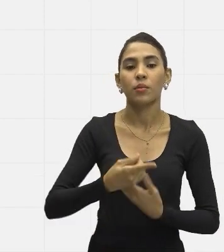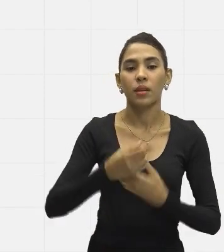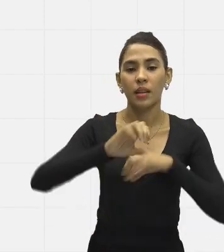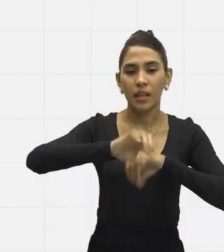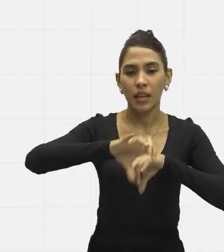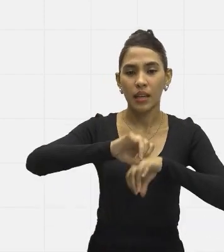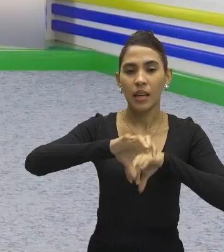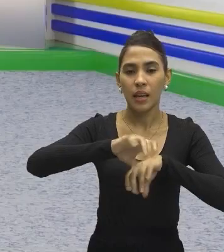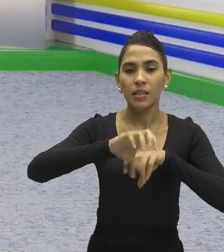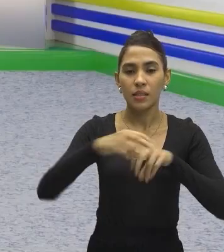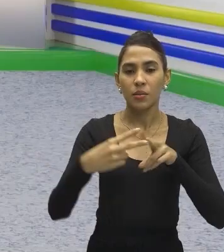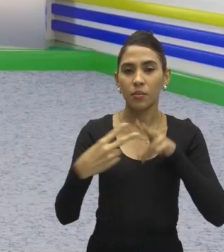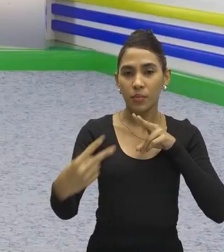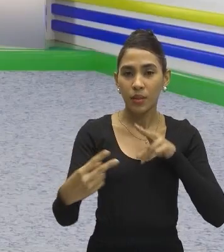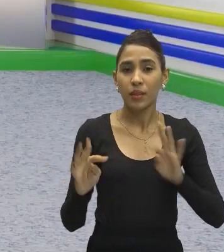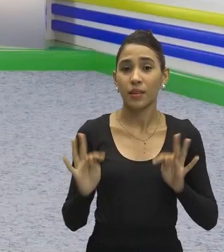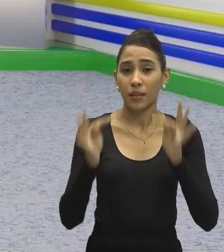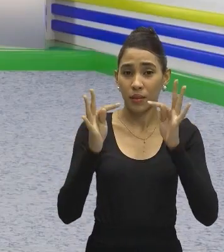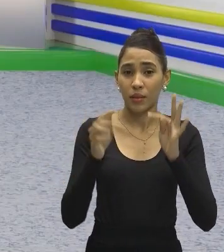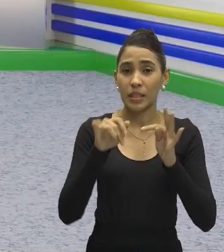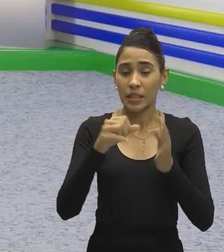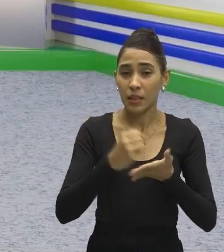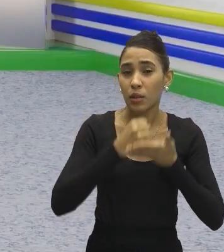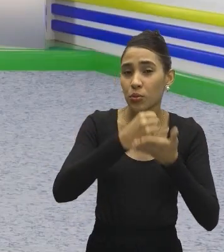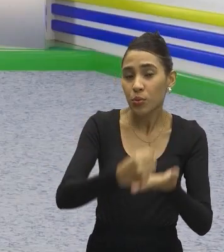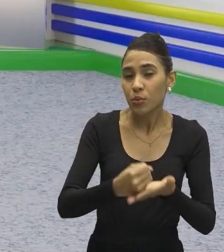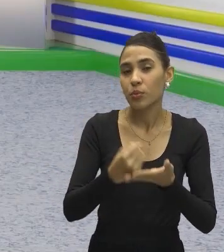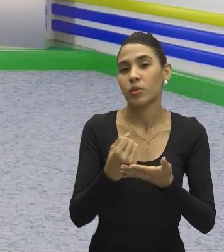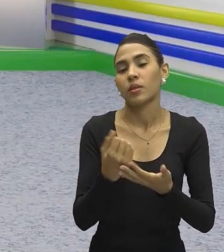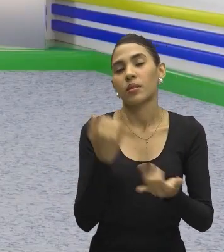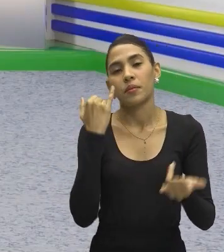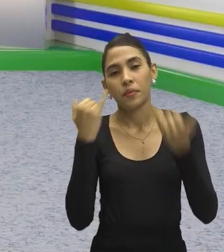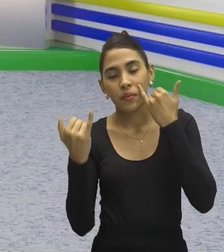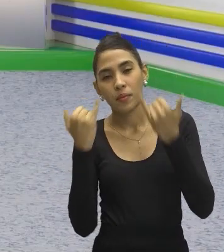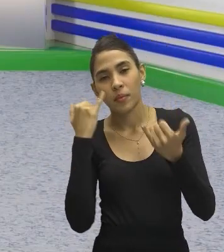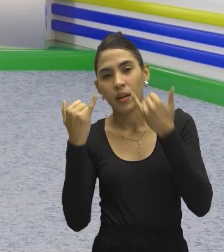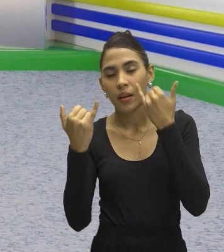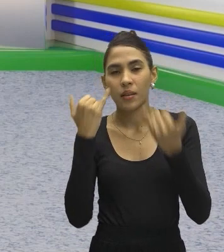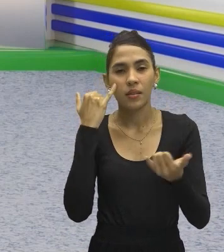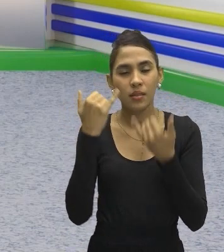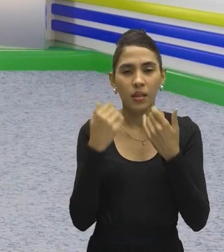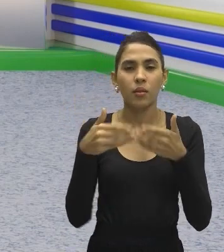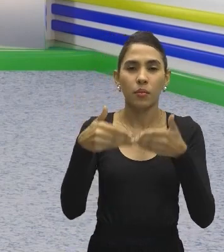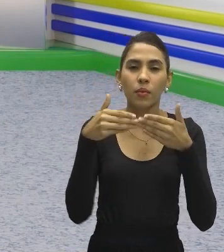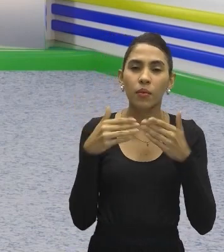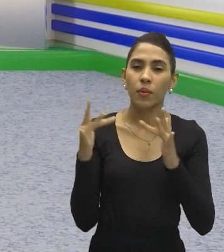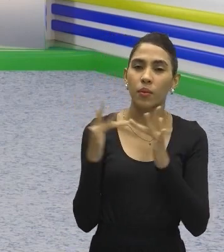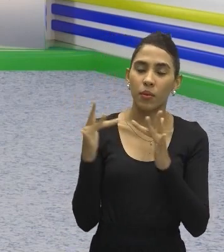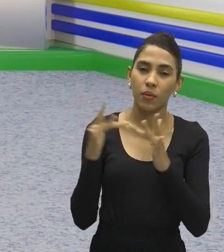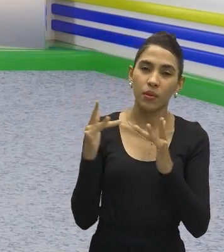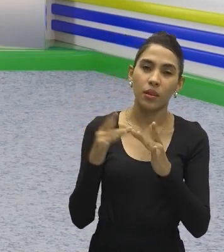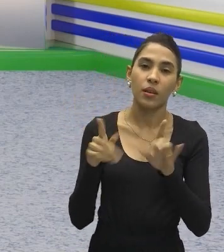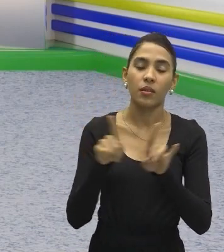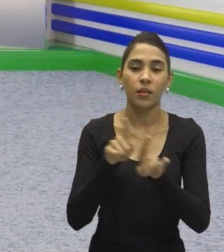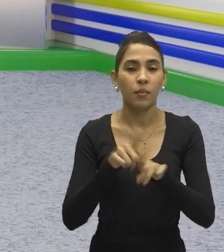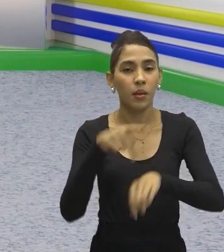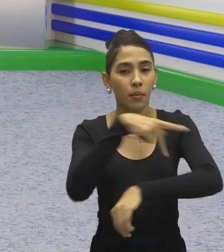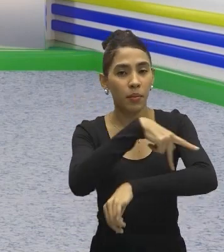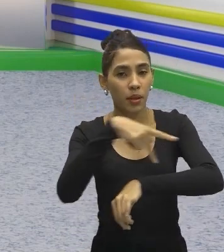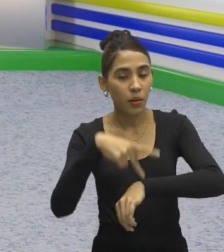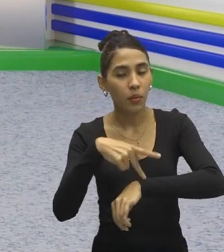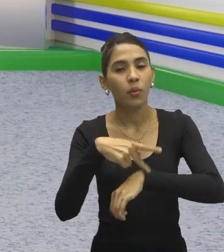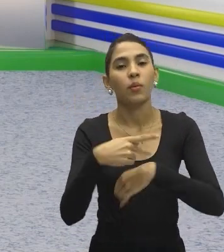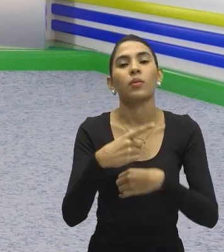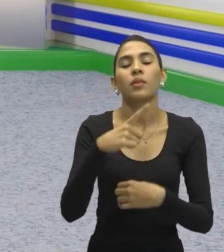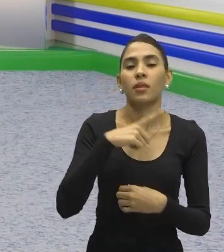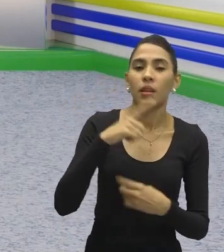Tecnologia. Precisou de um auxílio aí, de uma informação, não deixe de entrar em contato, né? A gente tem o contato do pedagogo da série,